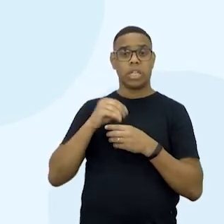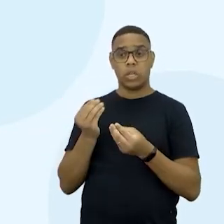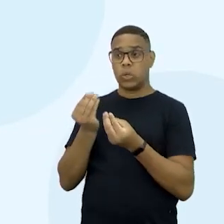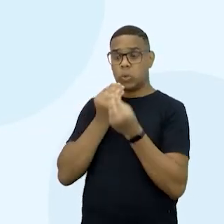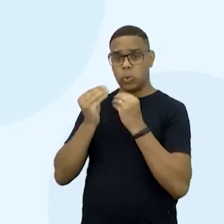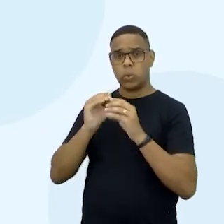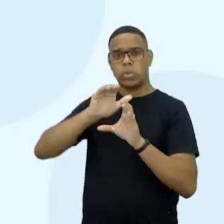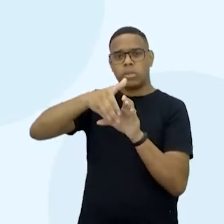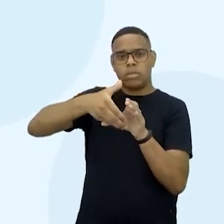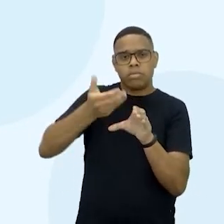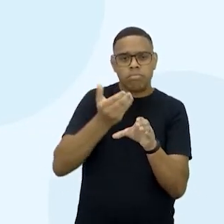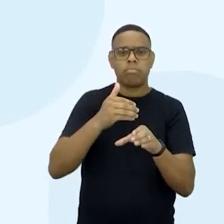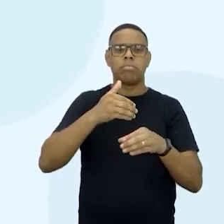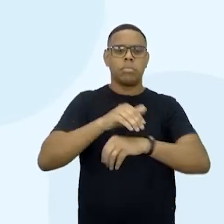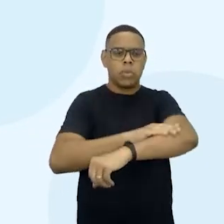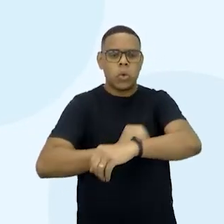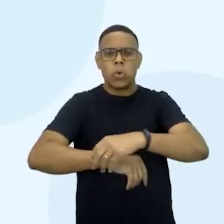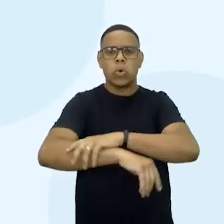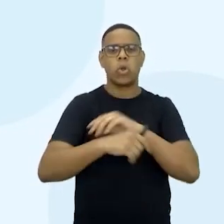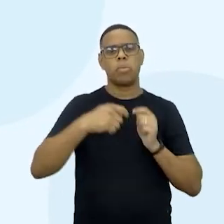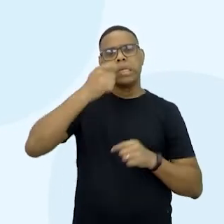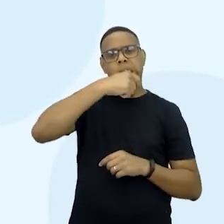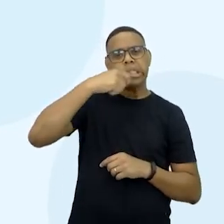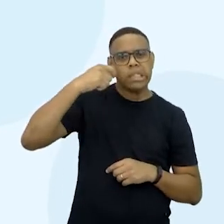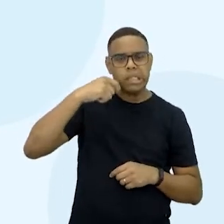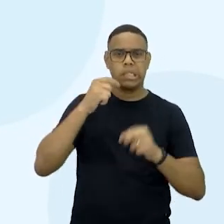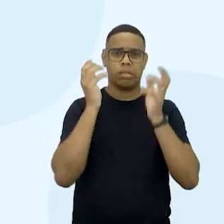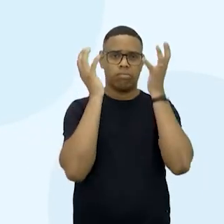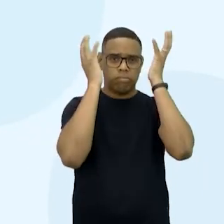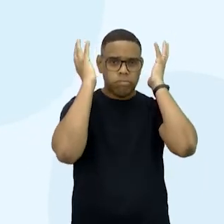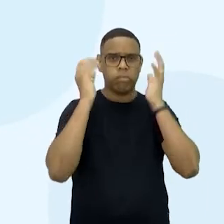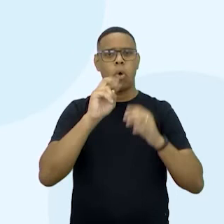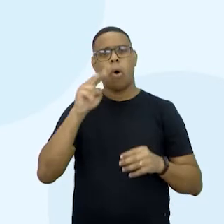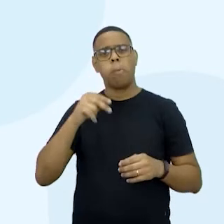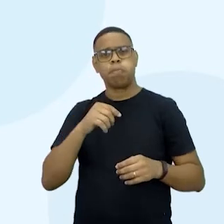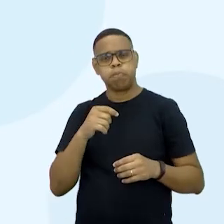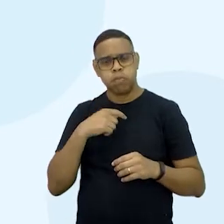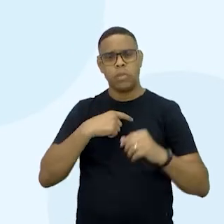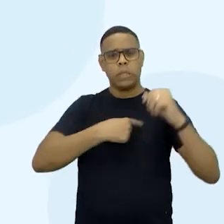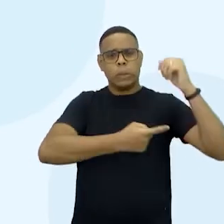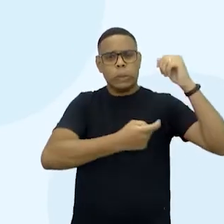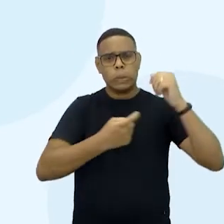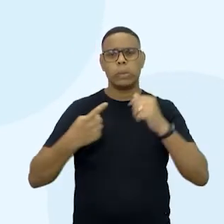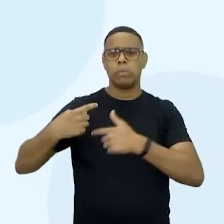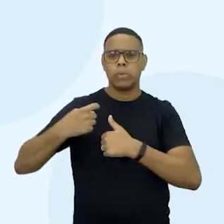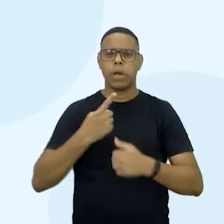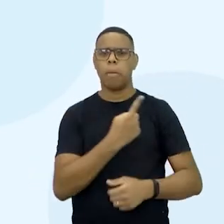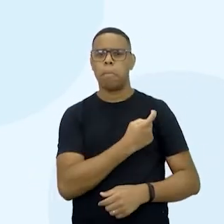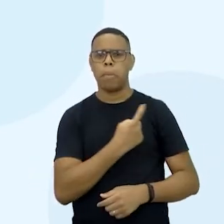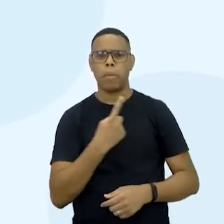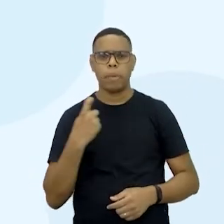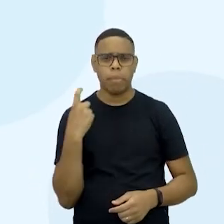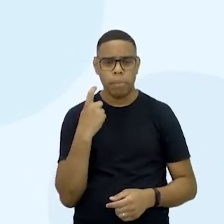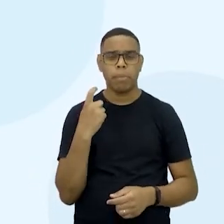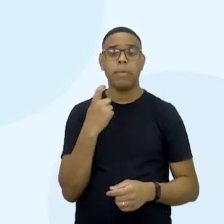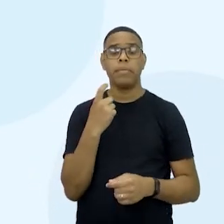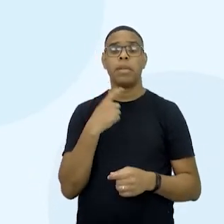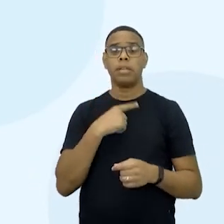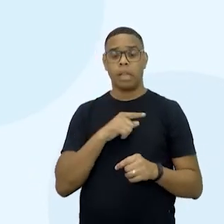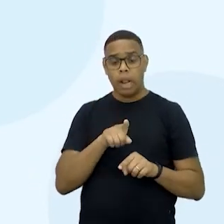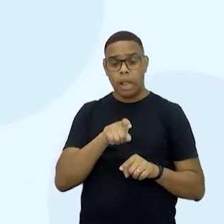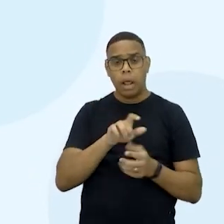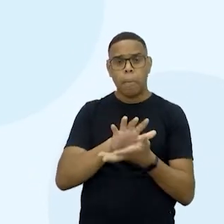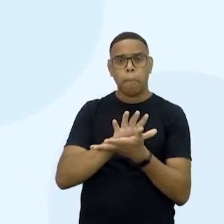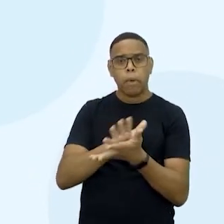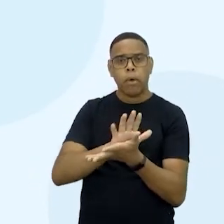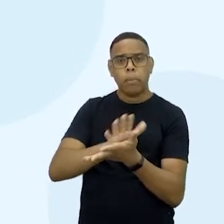então de creme e shampoo pasta de dente enxaguante bucal desodorante esses microrganismos